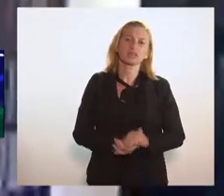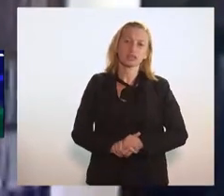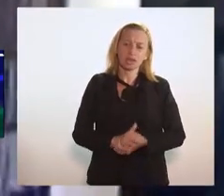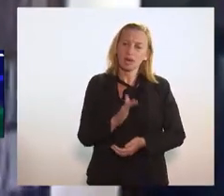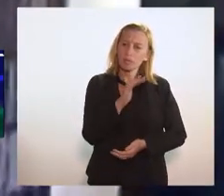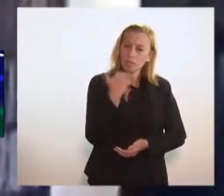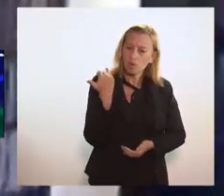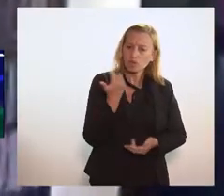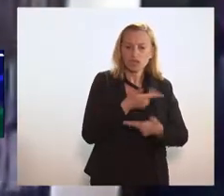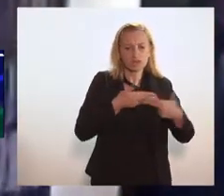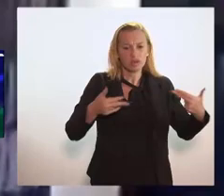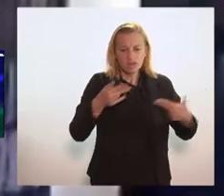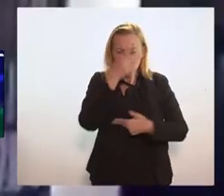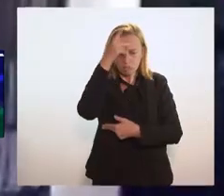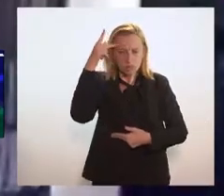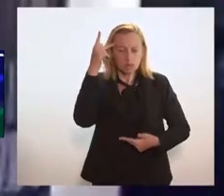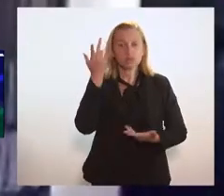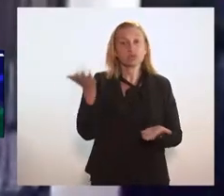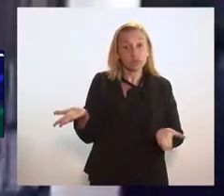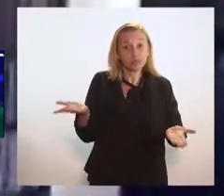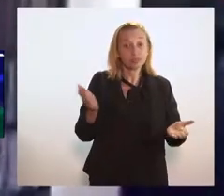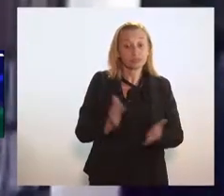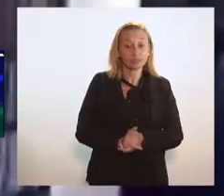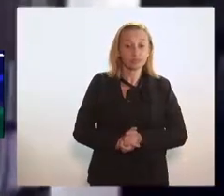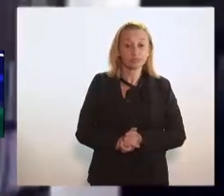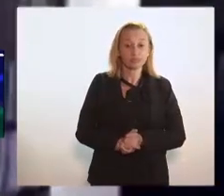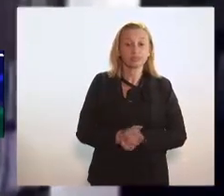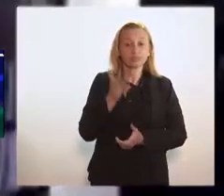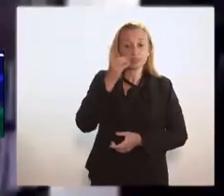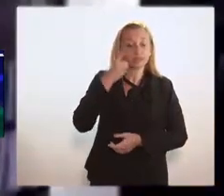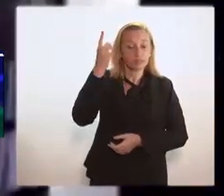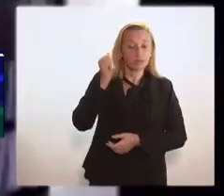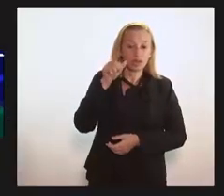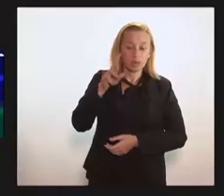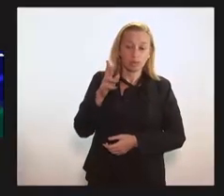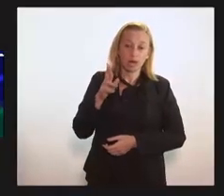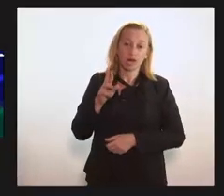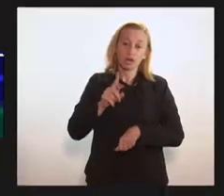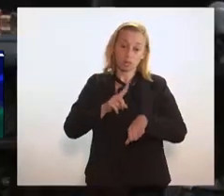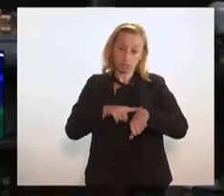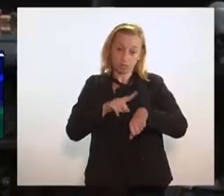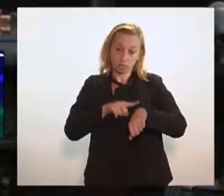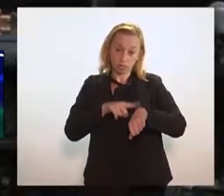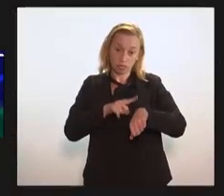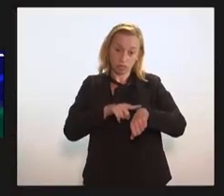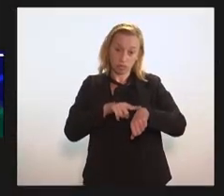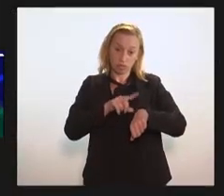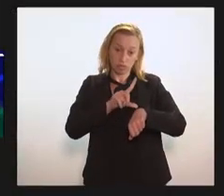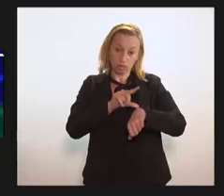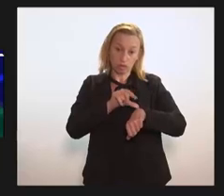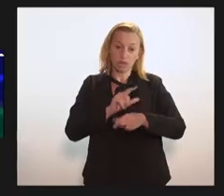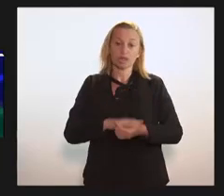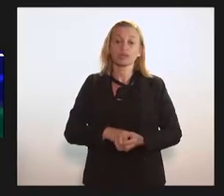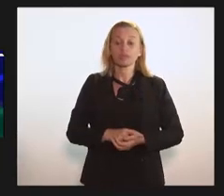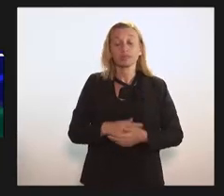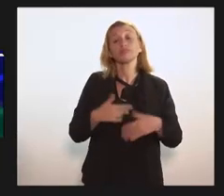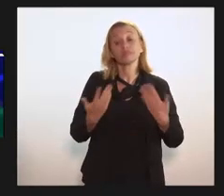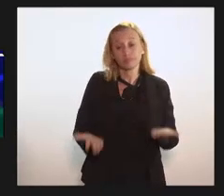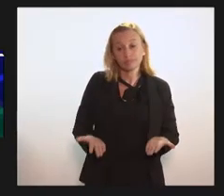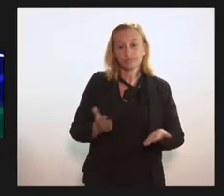o desaparecimento de tudo e de todos? Deputado Eliomar, por favor, queira concluir.